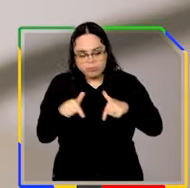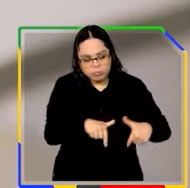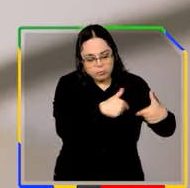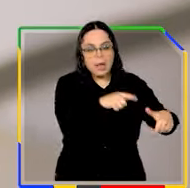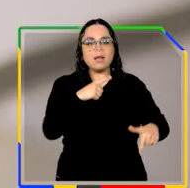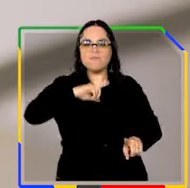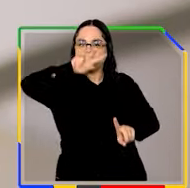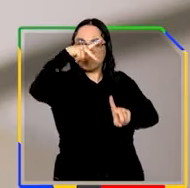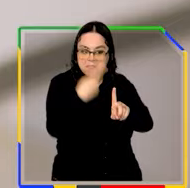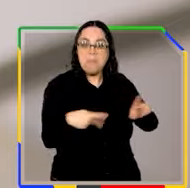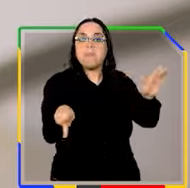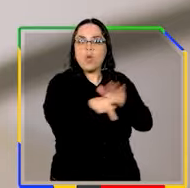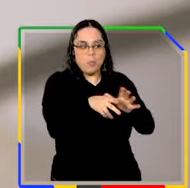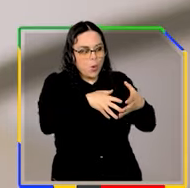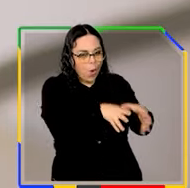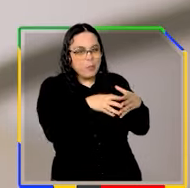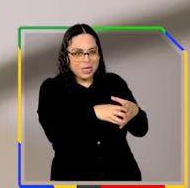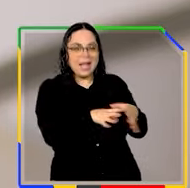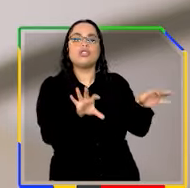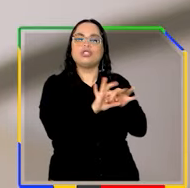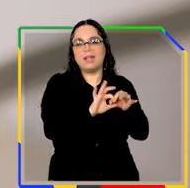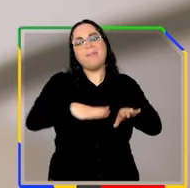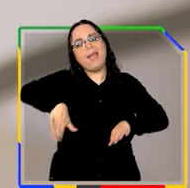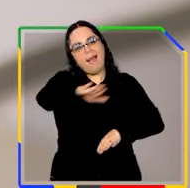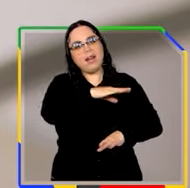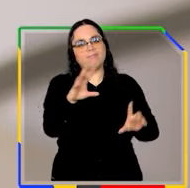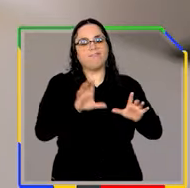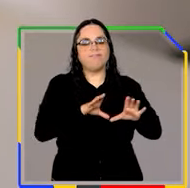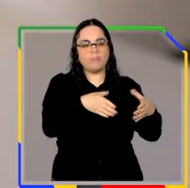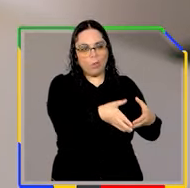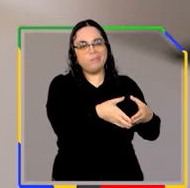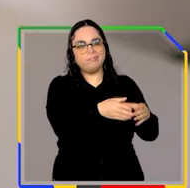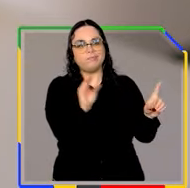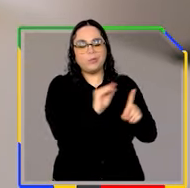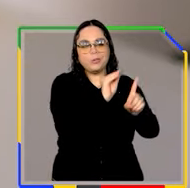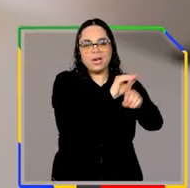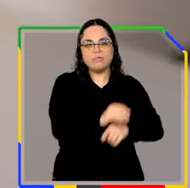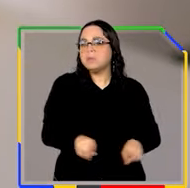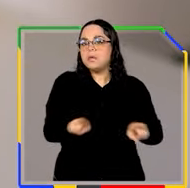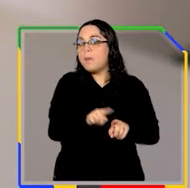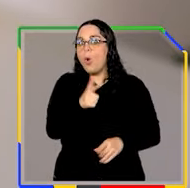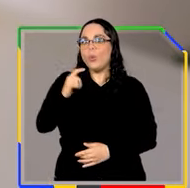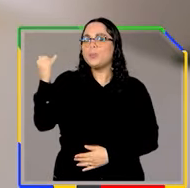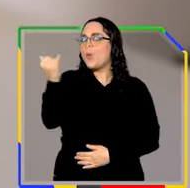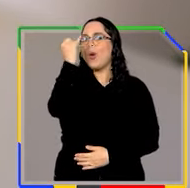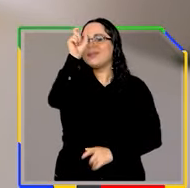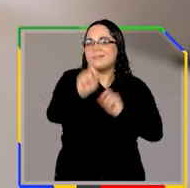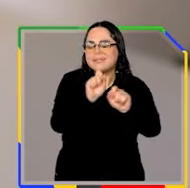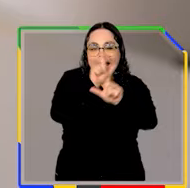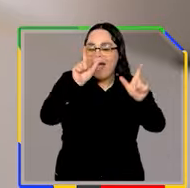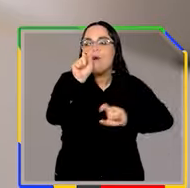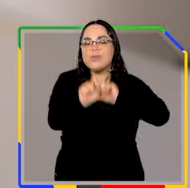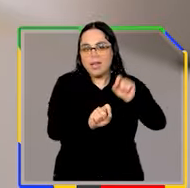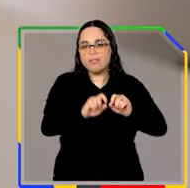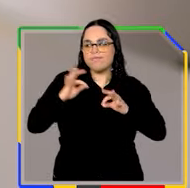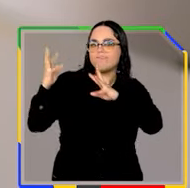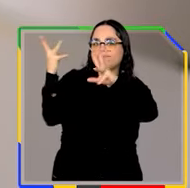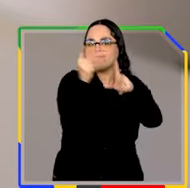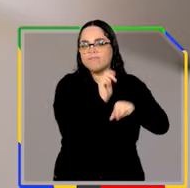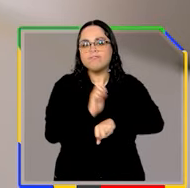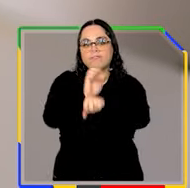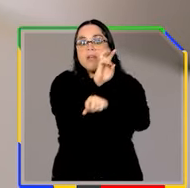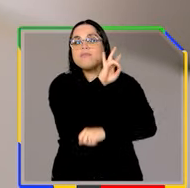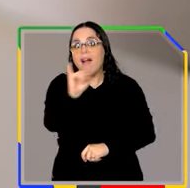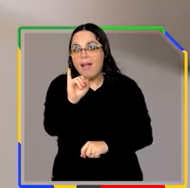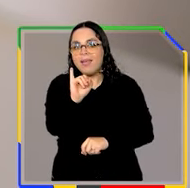reconhecimento de suas comunidades, sobretudo as mais vulneráveis. Outra conquista importante. A partir de agora, todos os Estados